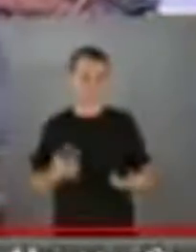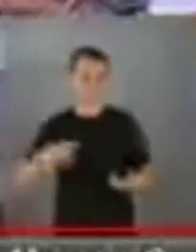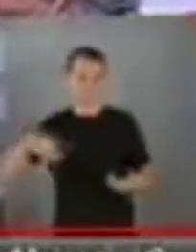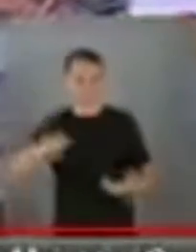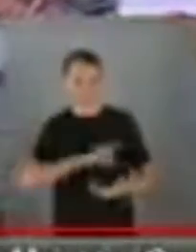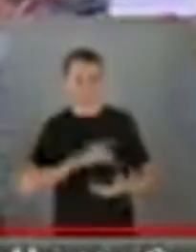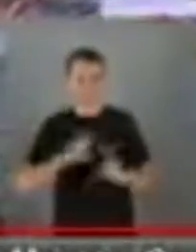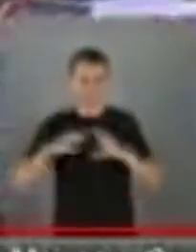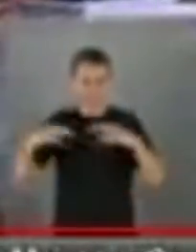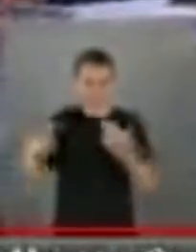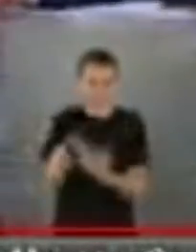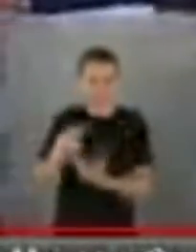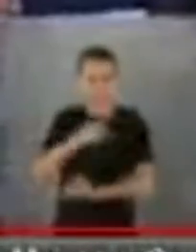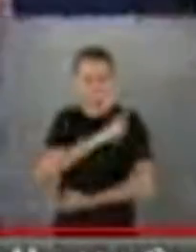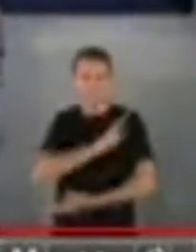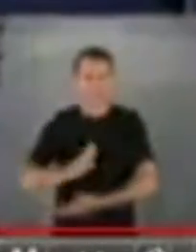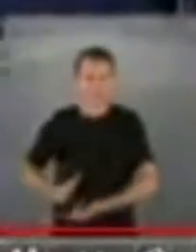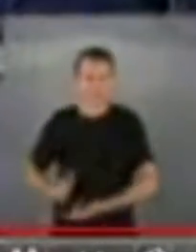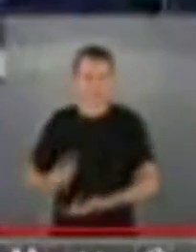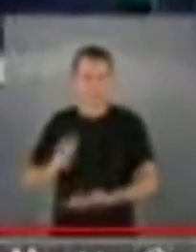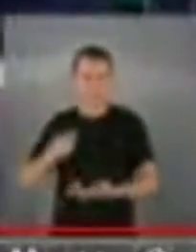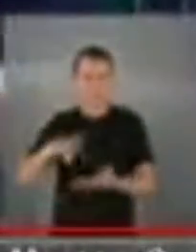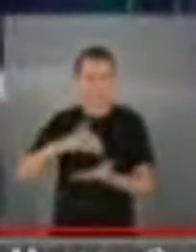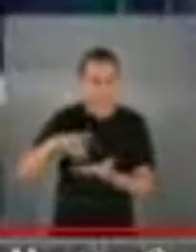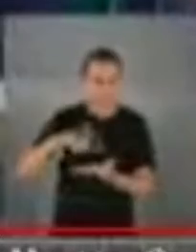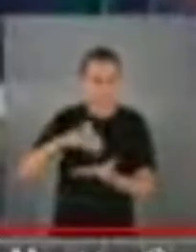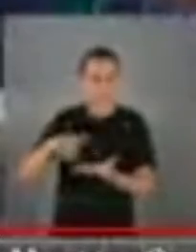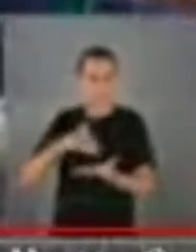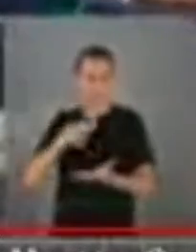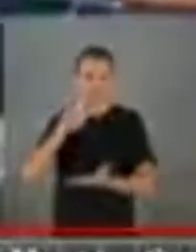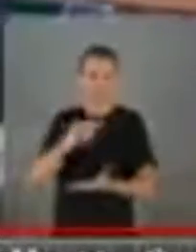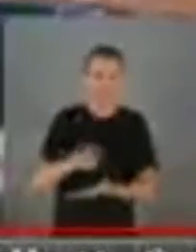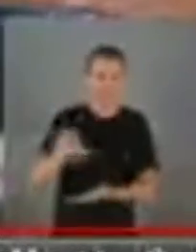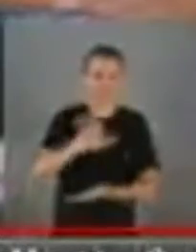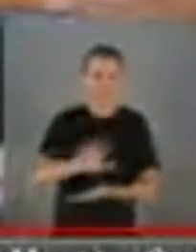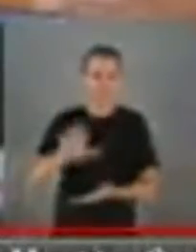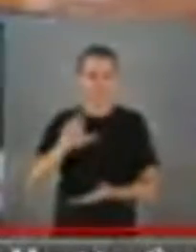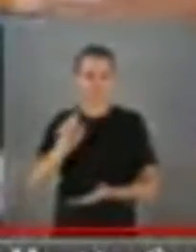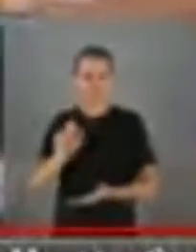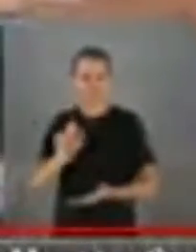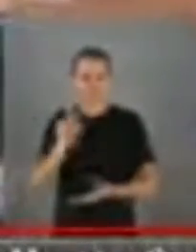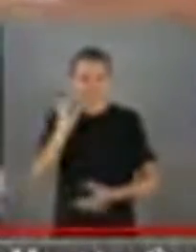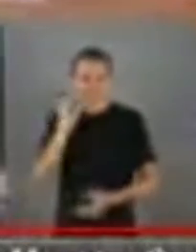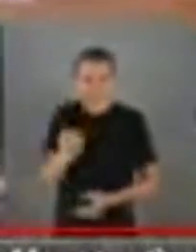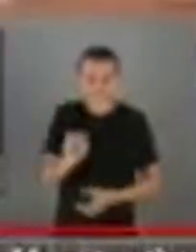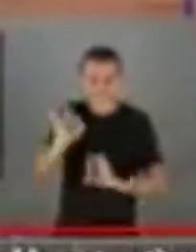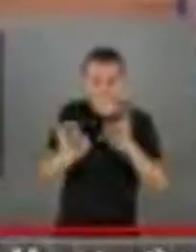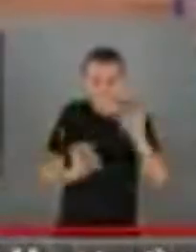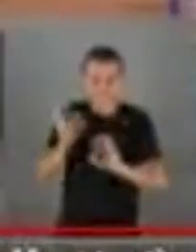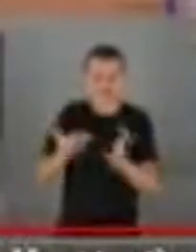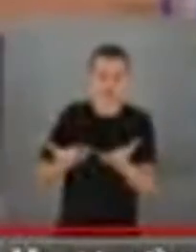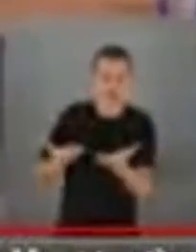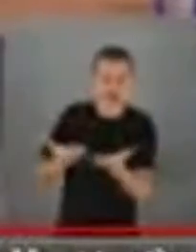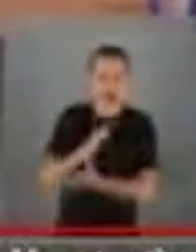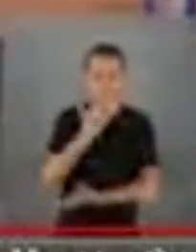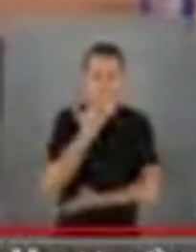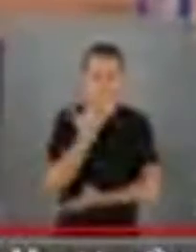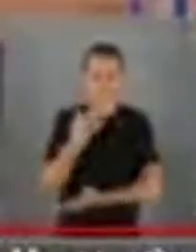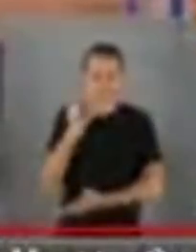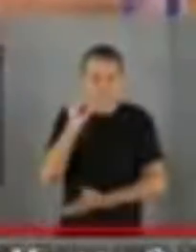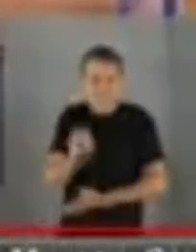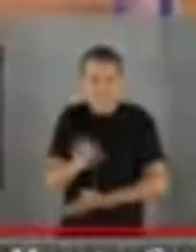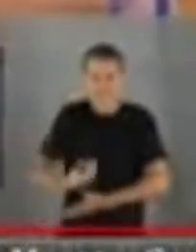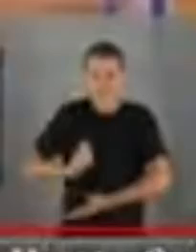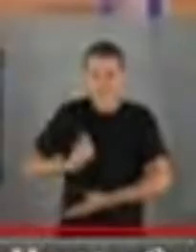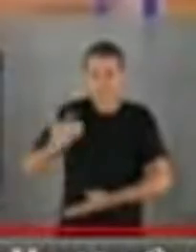oitivas agora de governadores, de secretários, de gestores, que se fizesse, poderíamos aprovar o requerimento e se